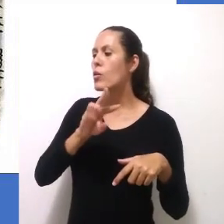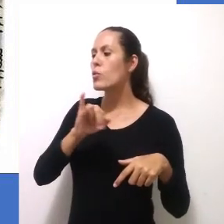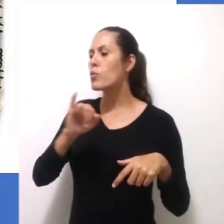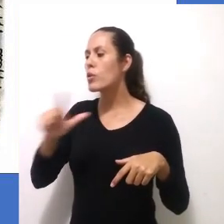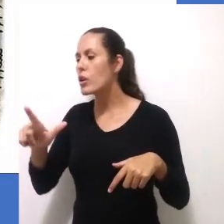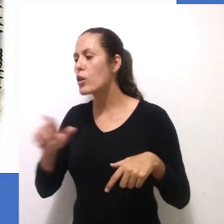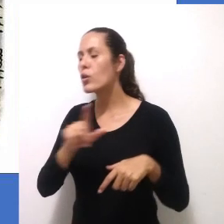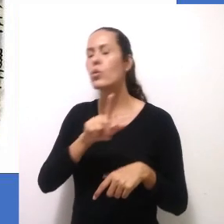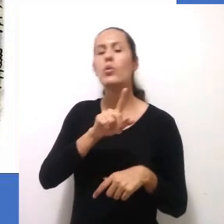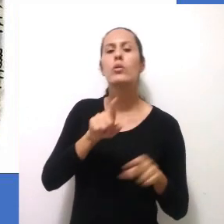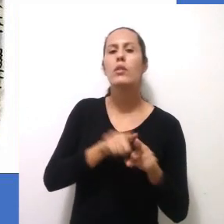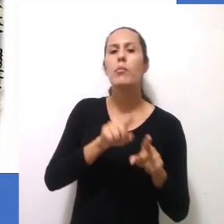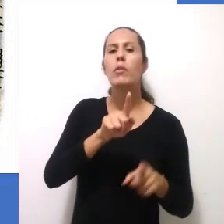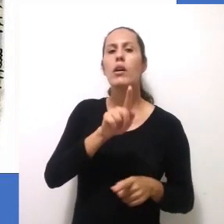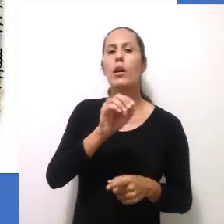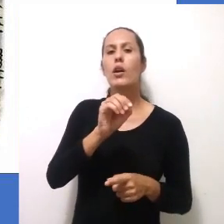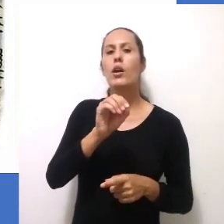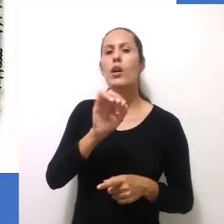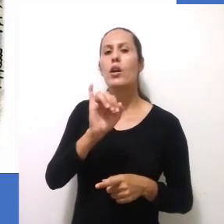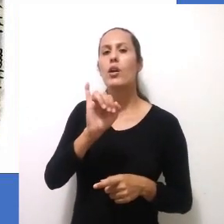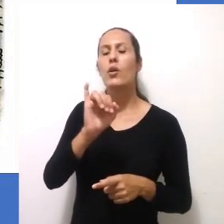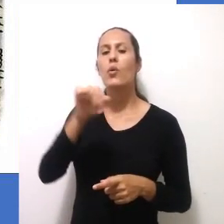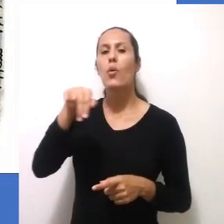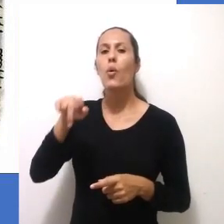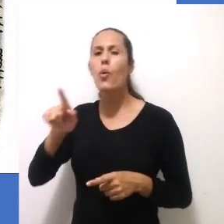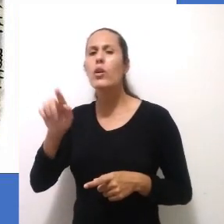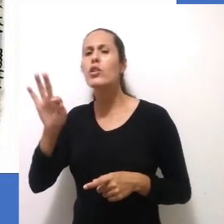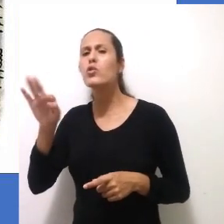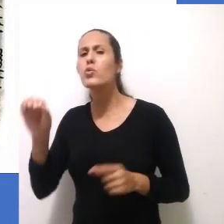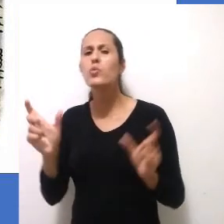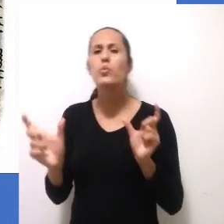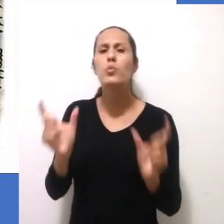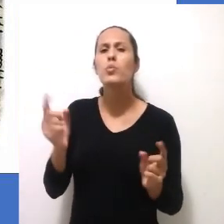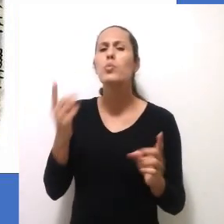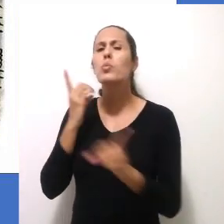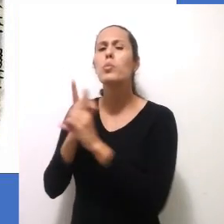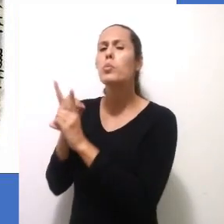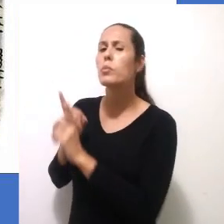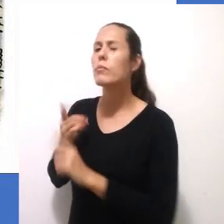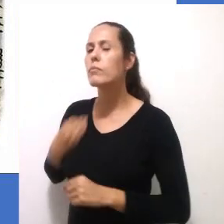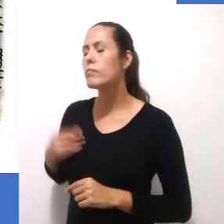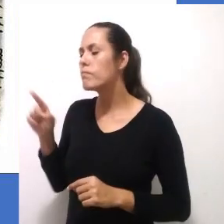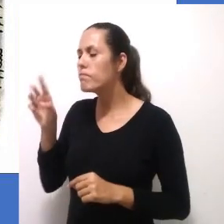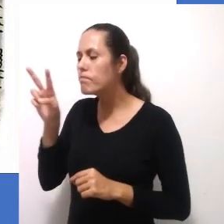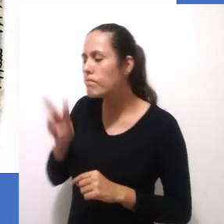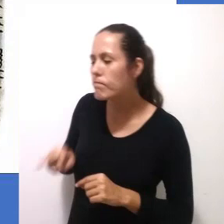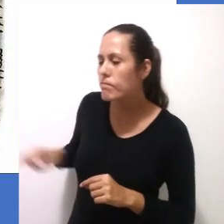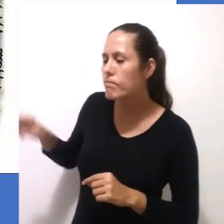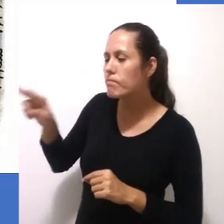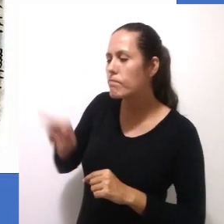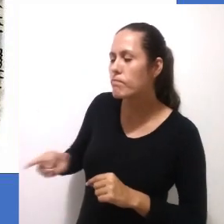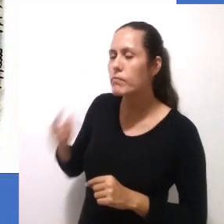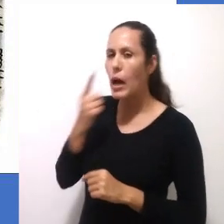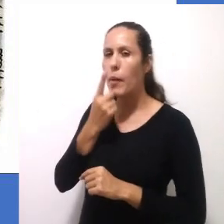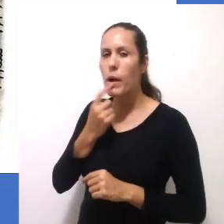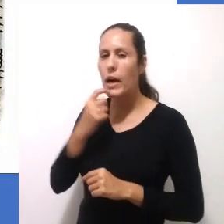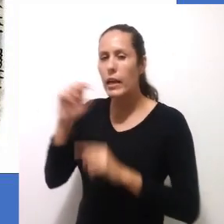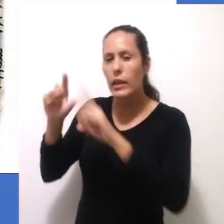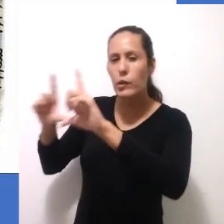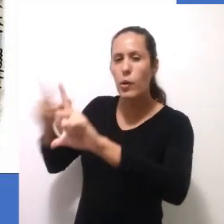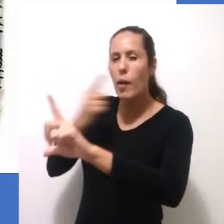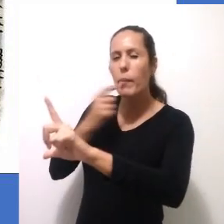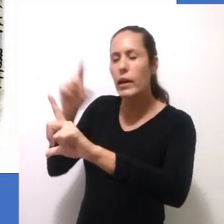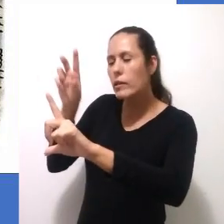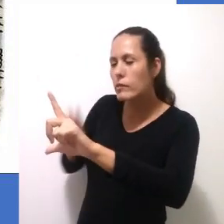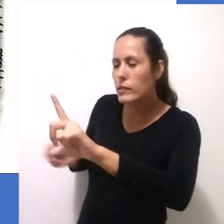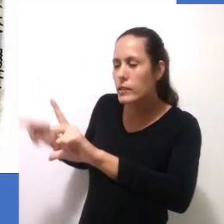to. Primeiro, vocês vão olhar para esse quadrinho amarelo que segue aí e ir rascunhando as